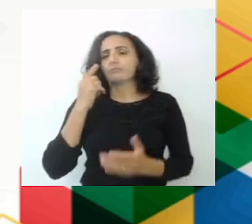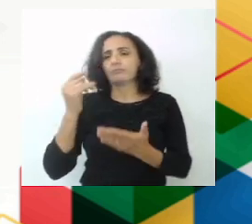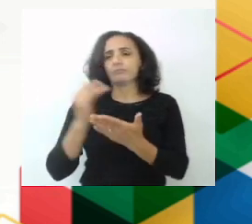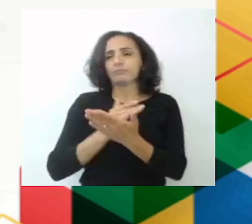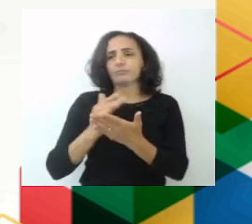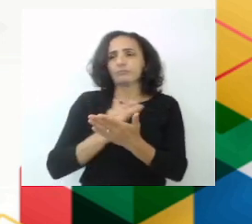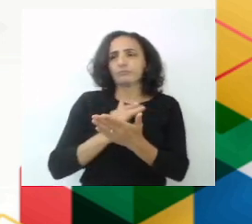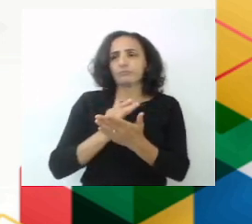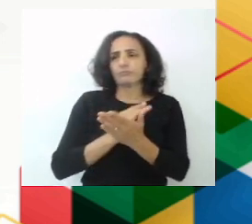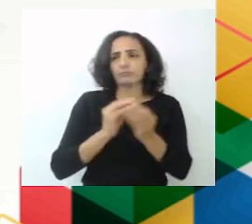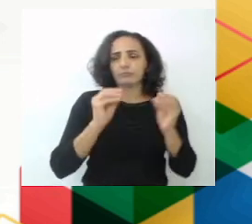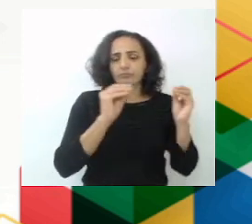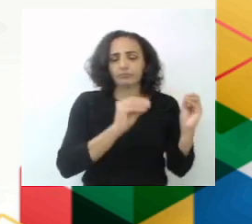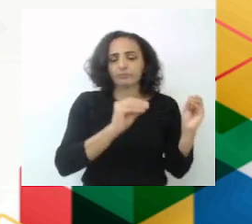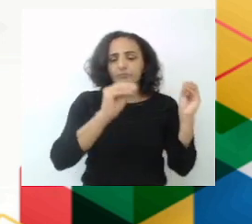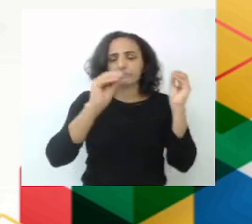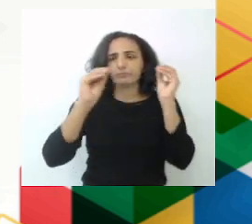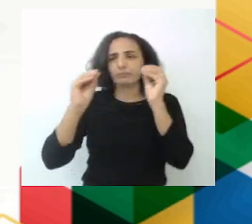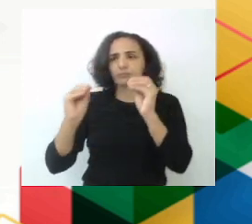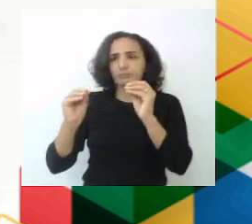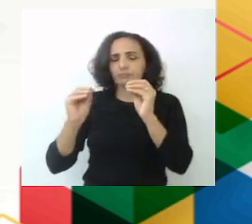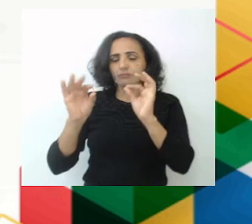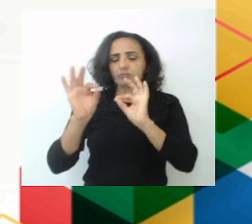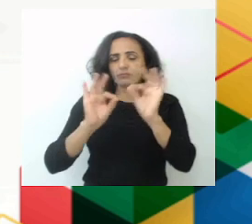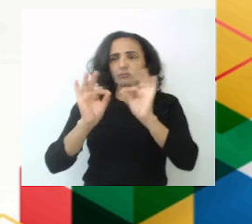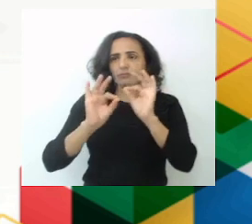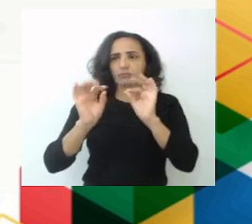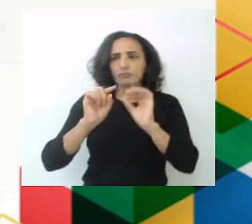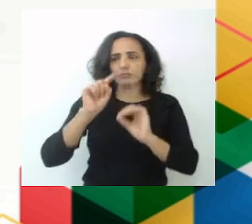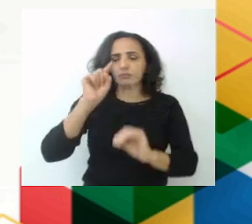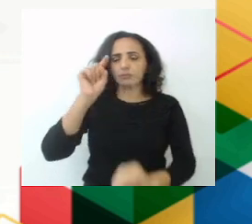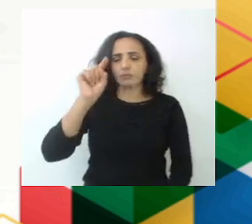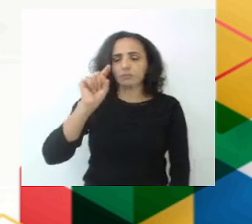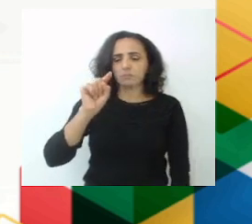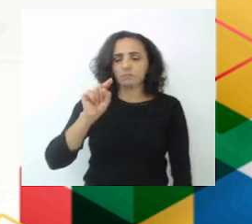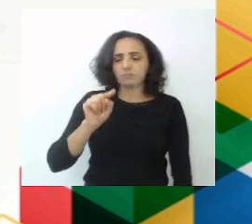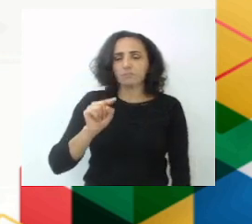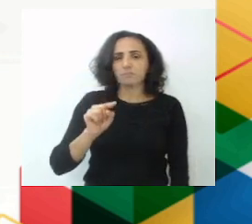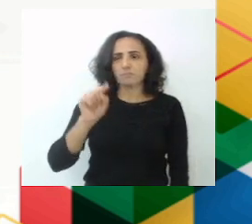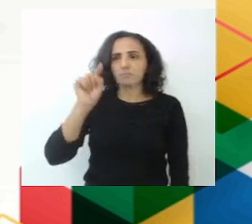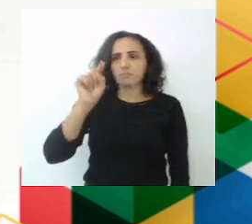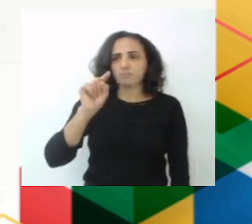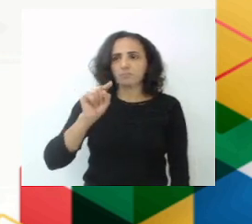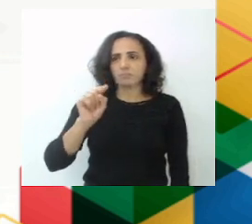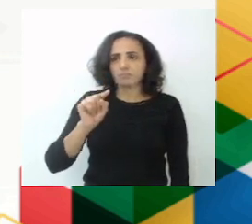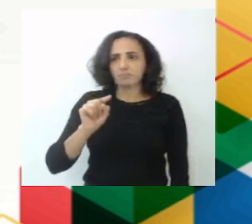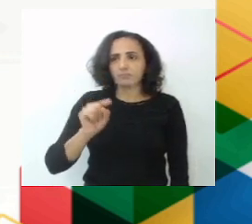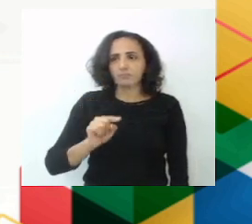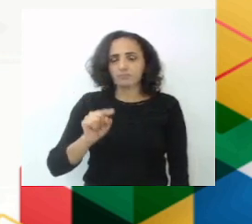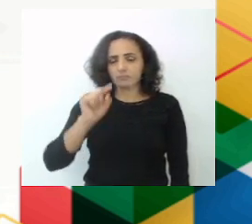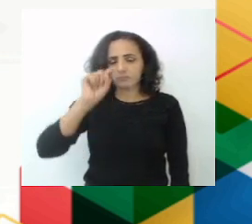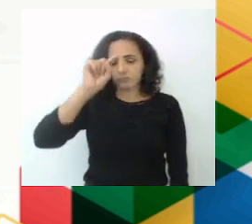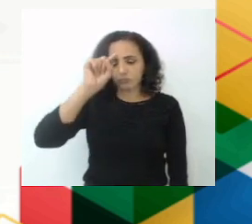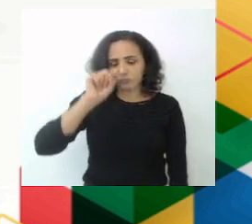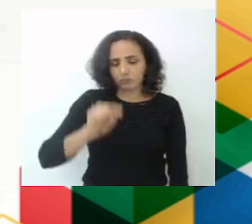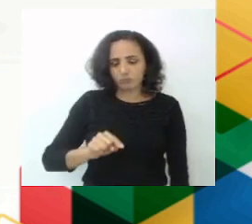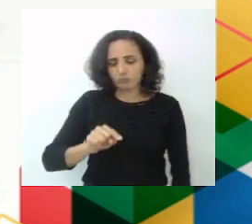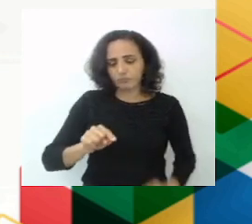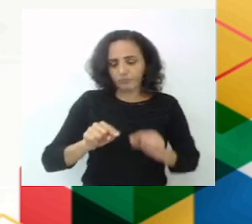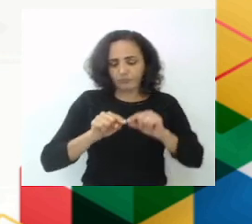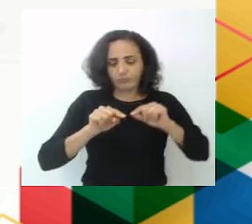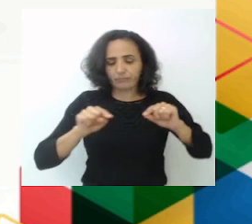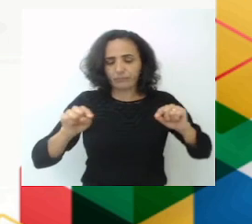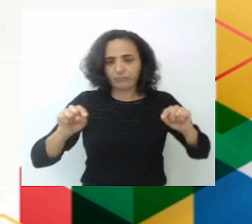e 8. Então, ó, e o 8 está lá em cima. Então, seria esse pontinho aqui. Não botei na malha quadriculada, mas dá para a gente ter uma noção aqui, ó.